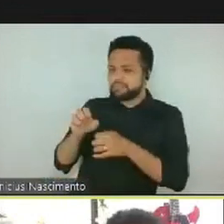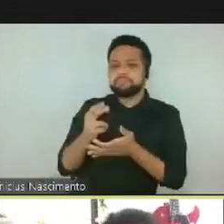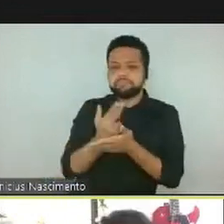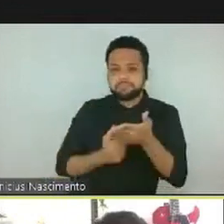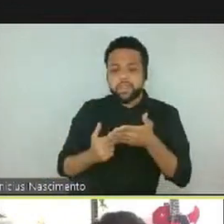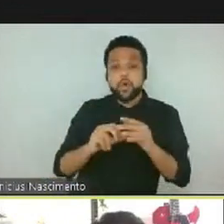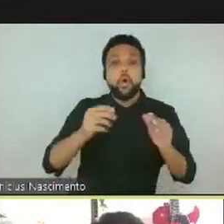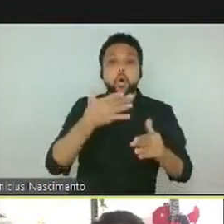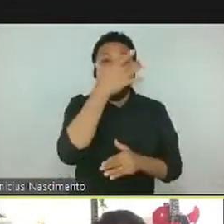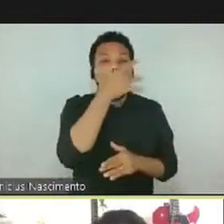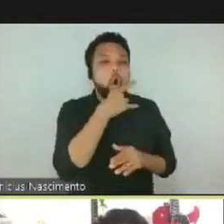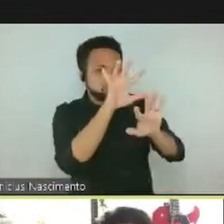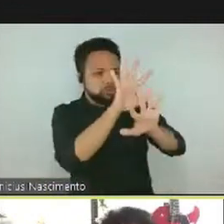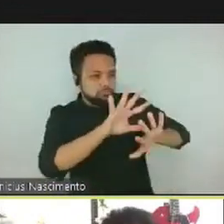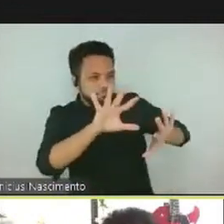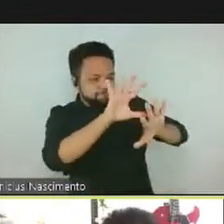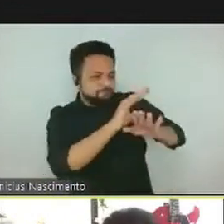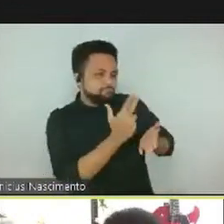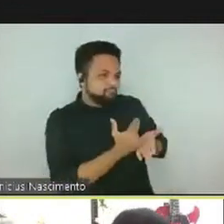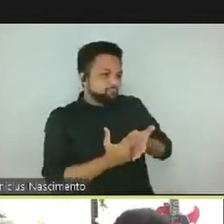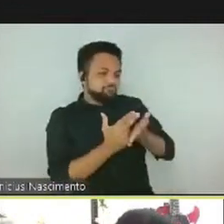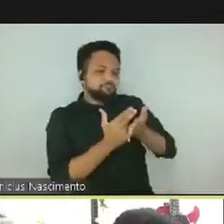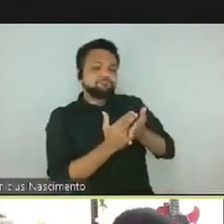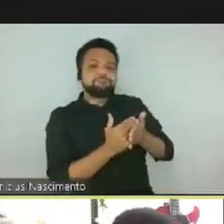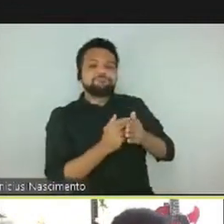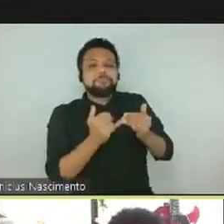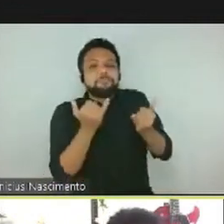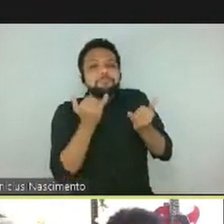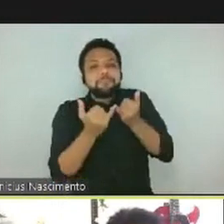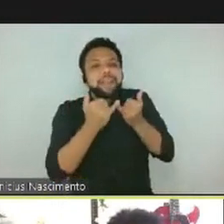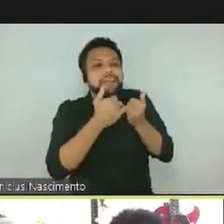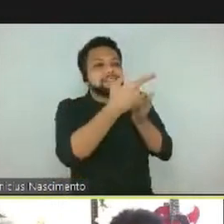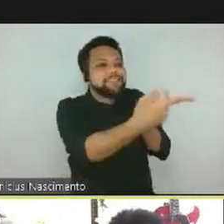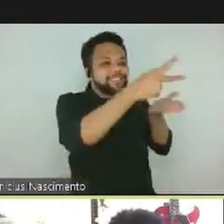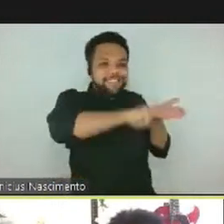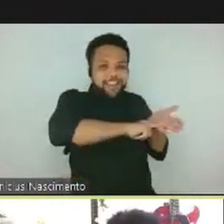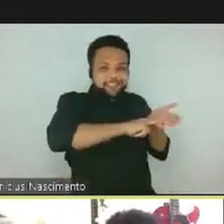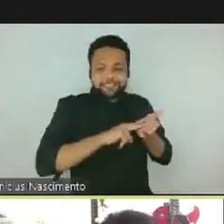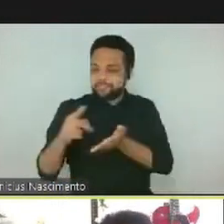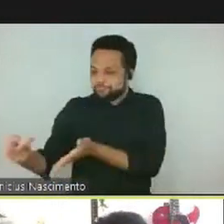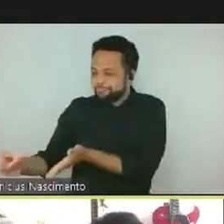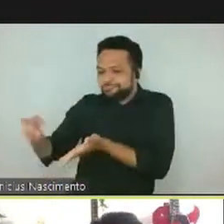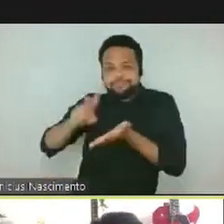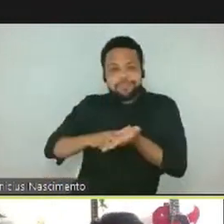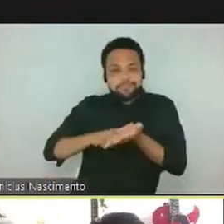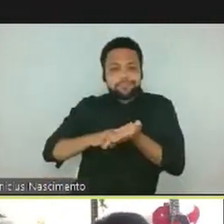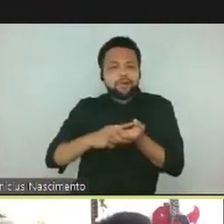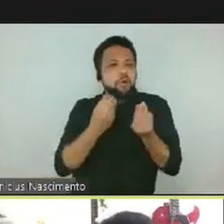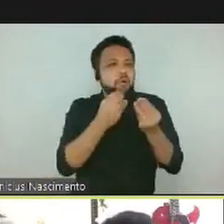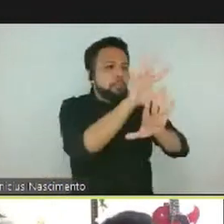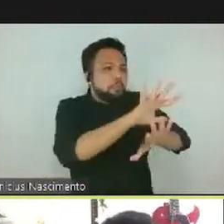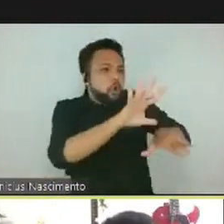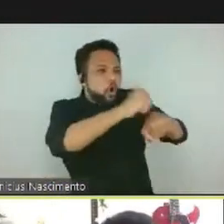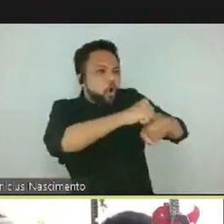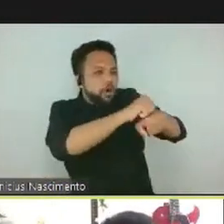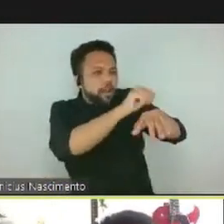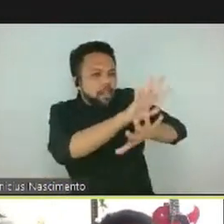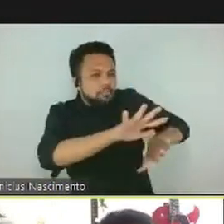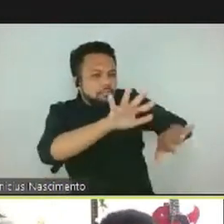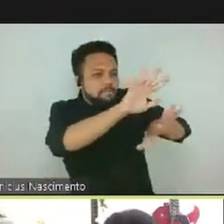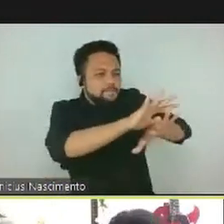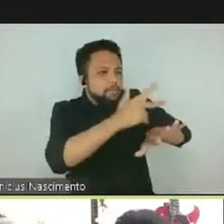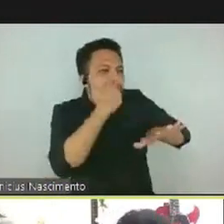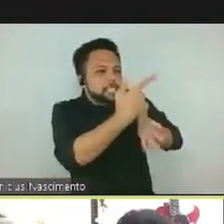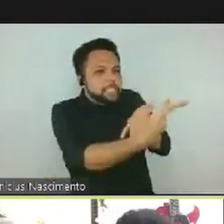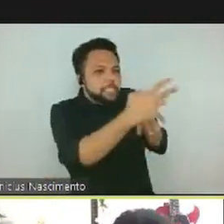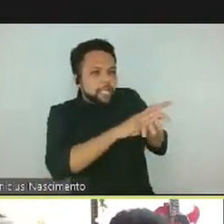aprender a língua, você tem que aprender a traduzir algo concreto em linhas. E isso é uma abstração. A gente